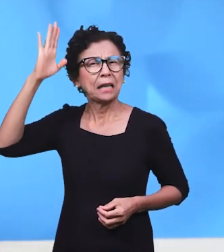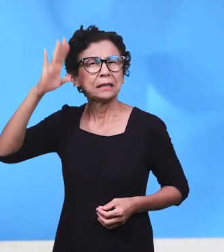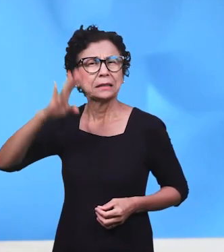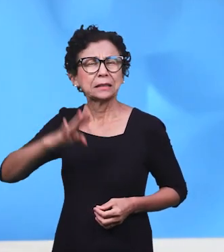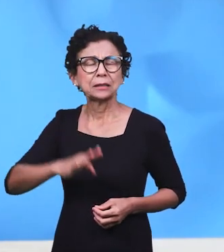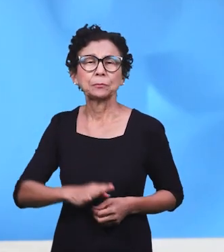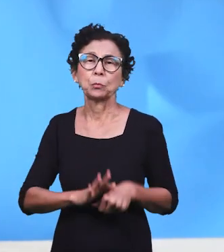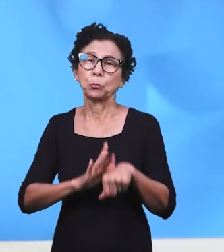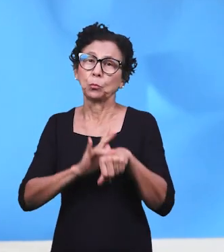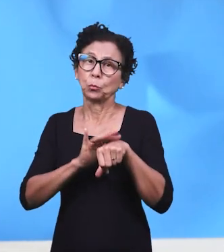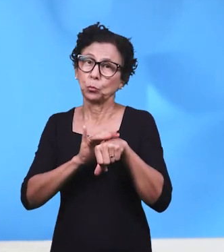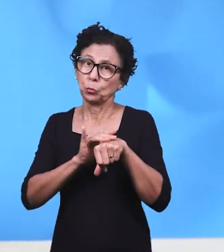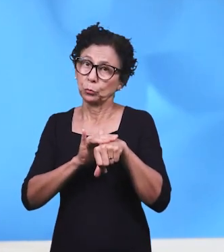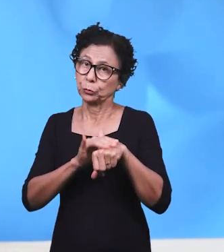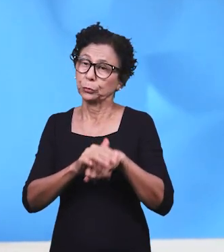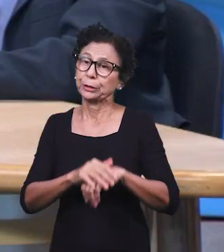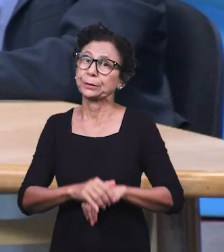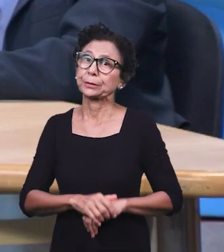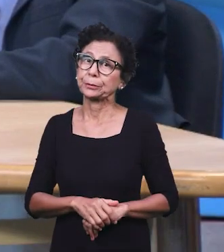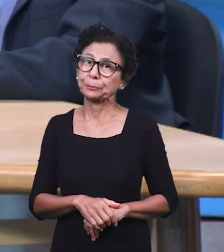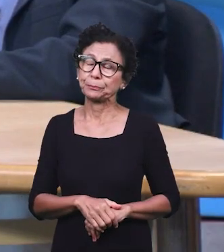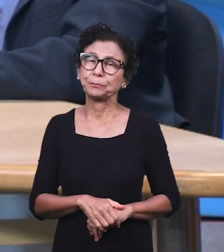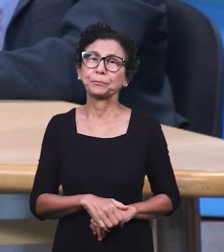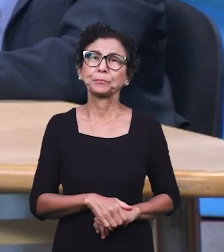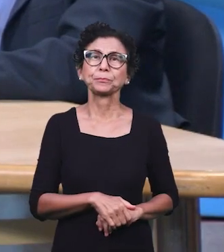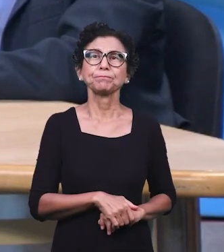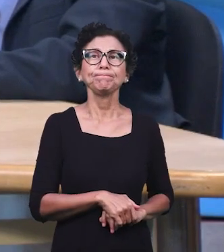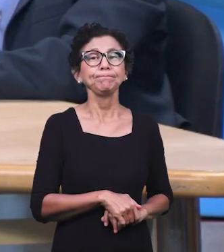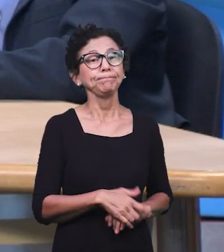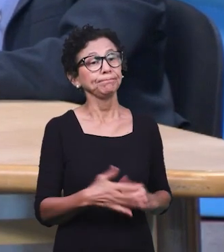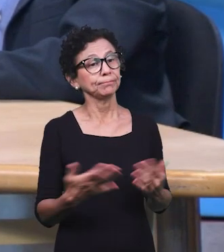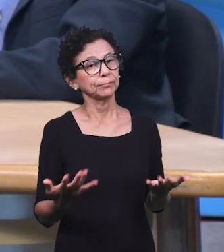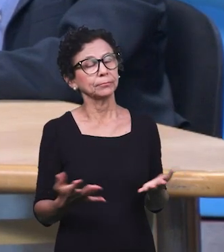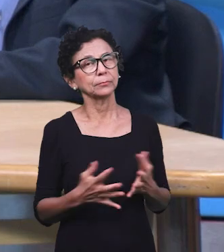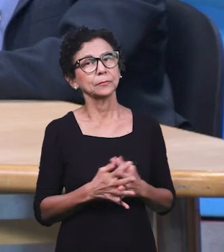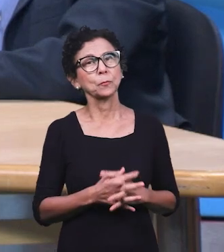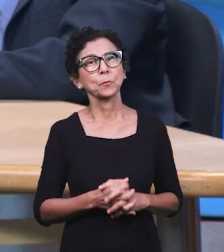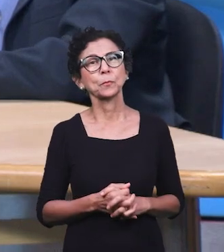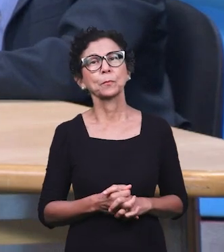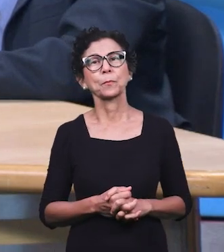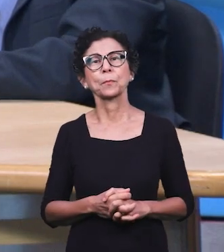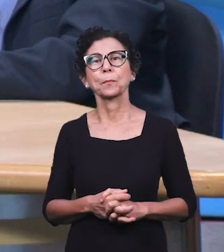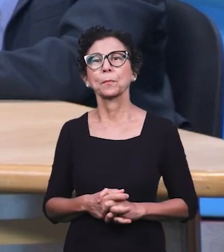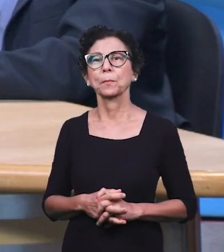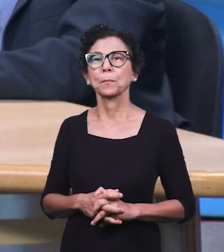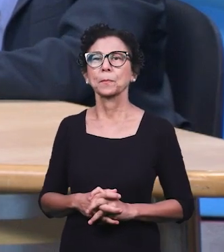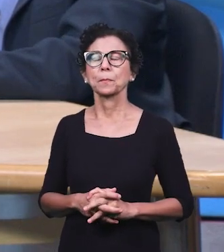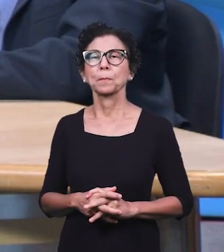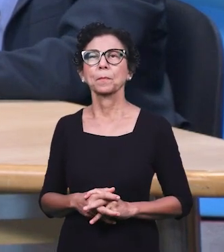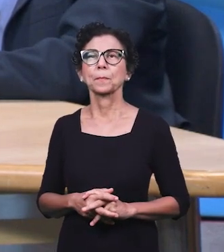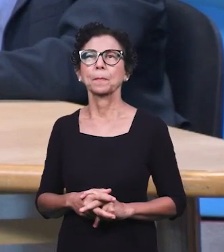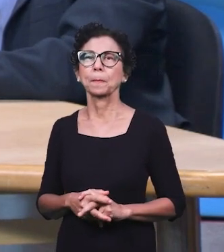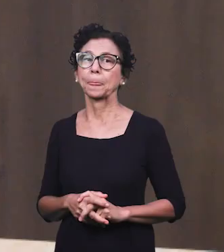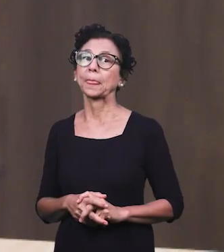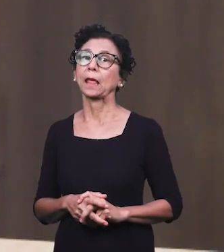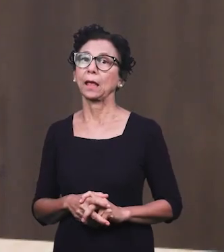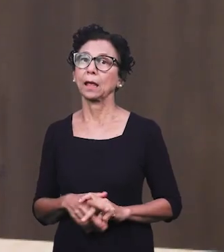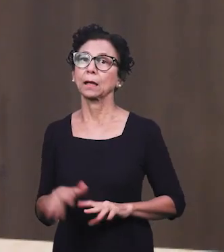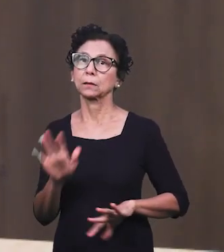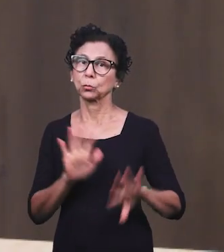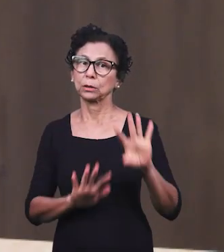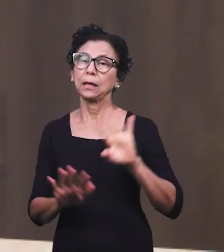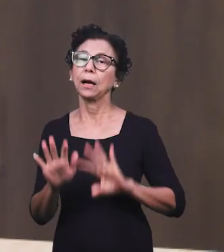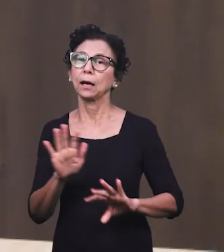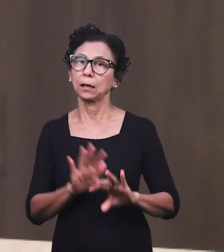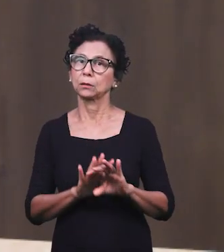Então pode gerar uma doença. Perfeito. Então, uma boa dica, né? O cuidado Sim. com a